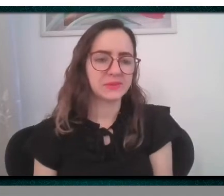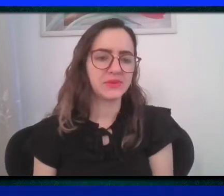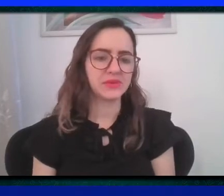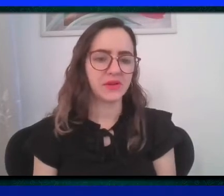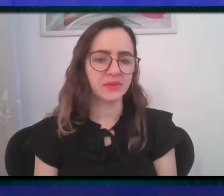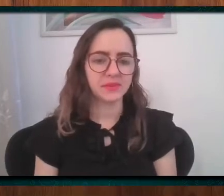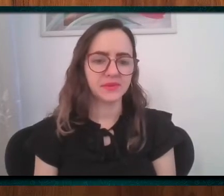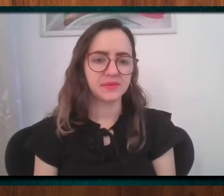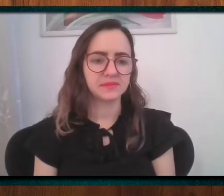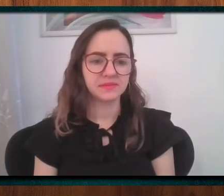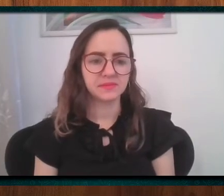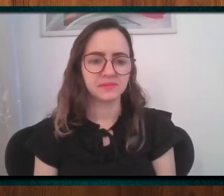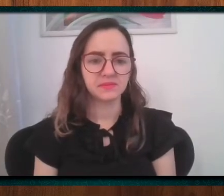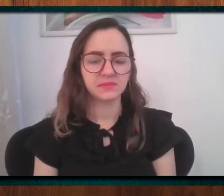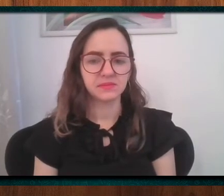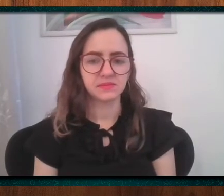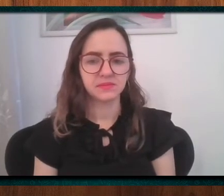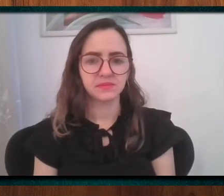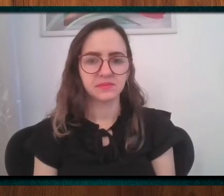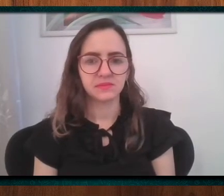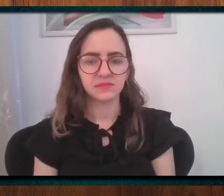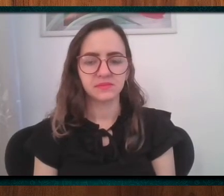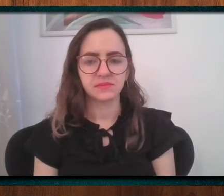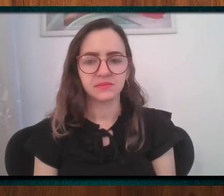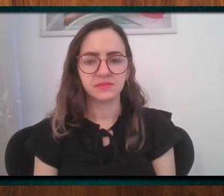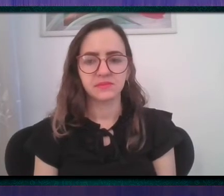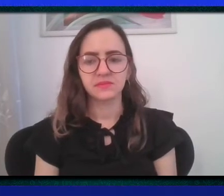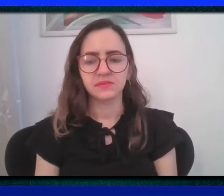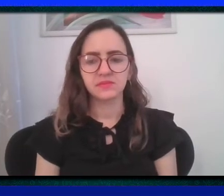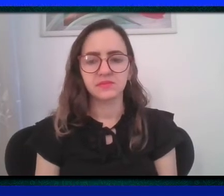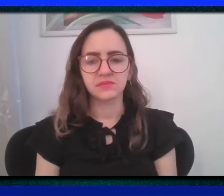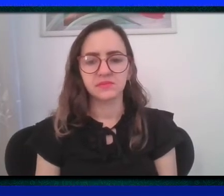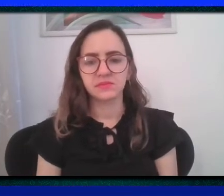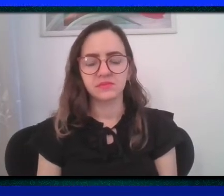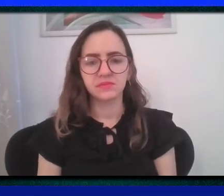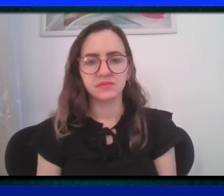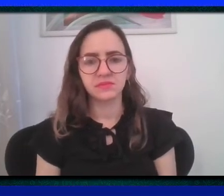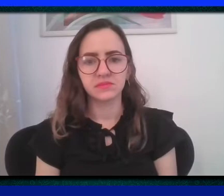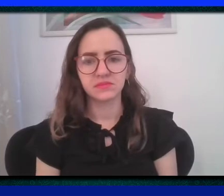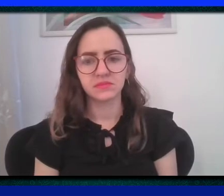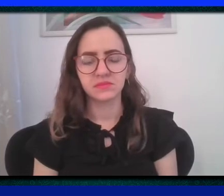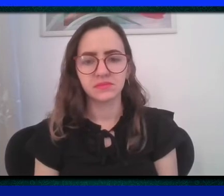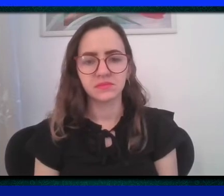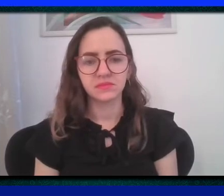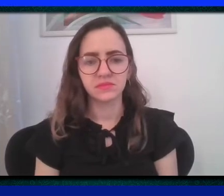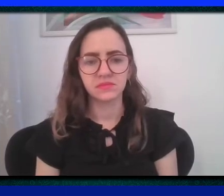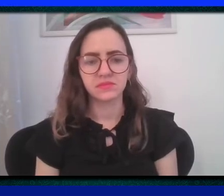Vou botar uma linha laranja. Eita. Meu programinha tá crashando de vez em quando.